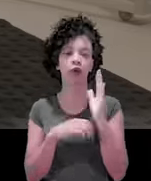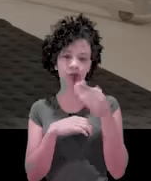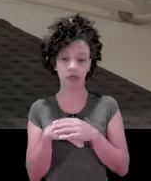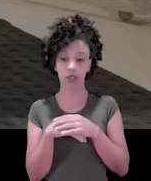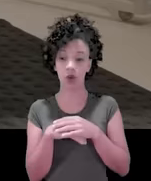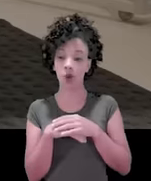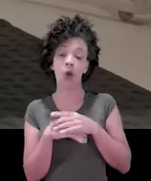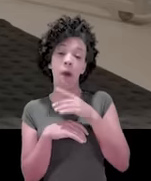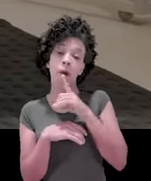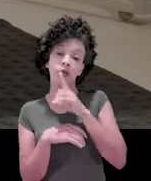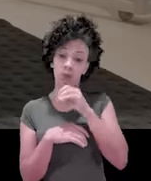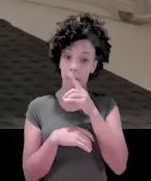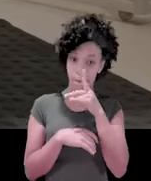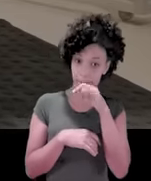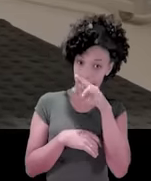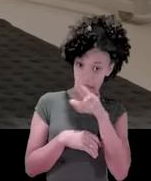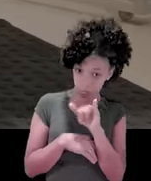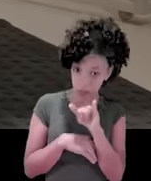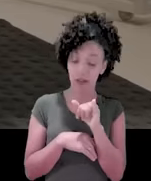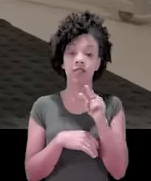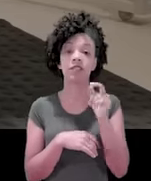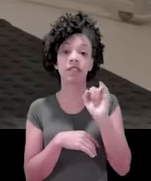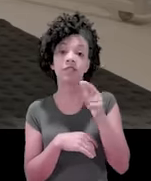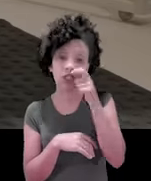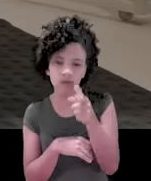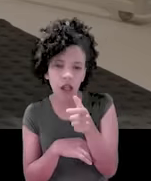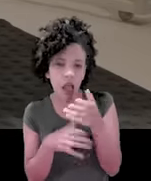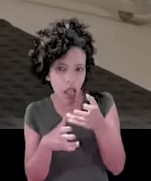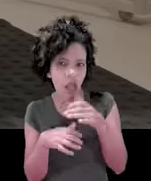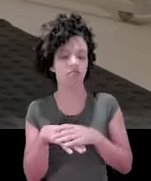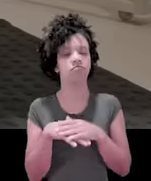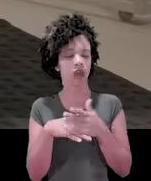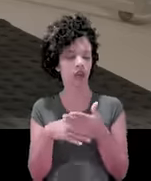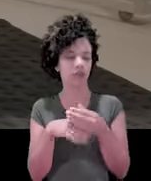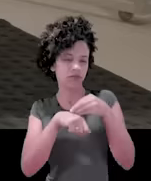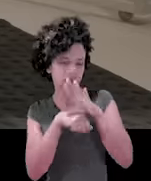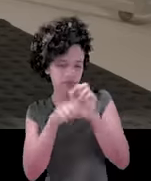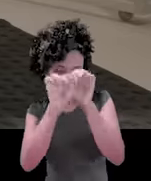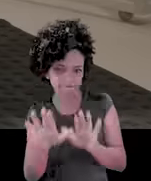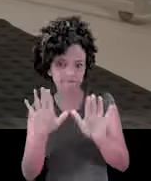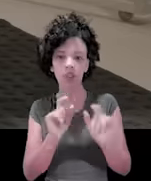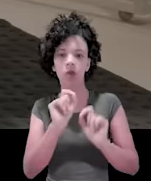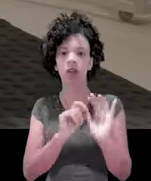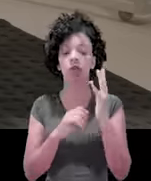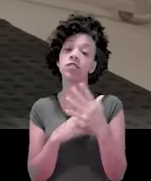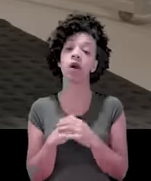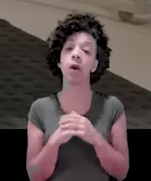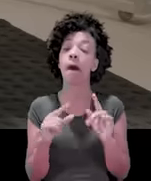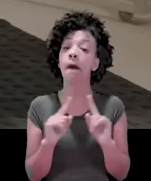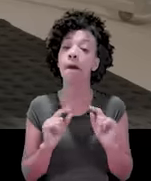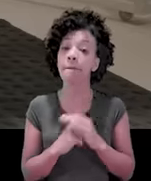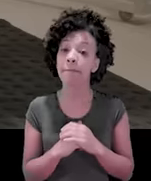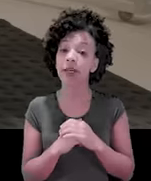aconteceu no do Pedrinho tá muito legal caso você queira ver o que como é que o acidente ou eu vou dar uma boa noite um falar nada sobre o que foi